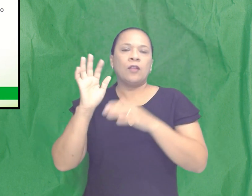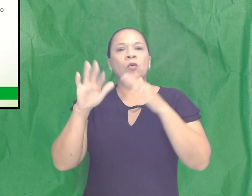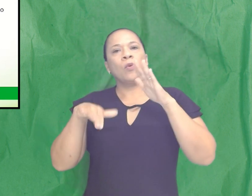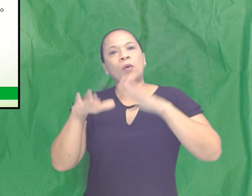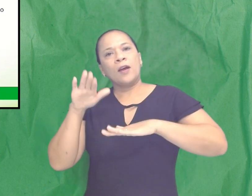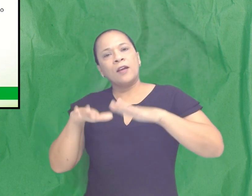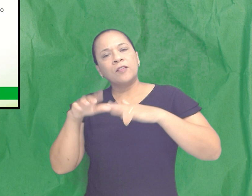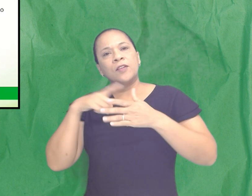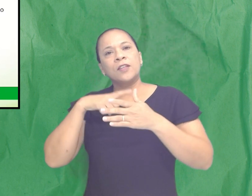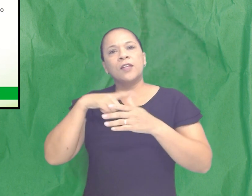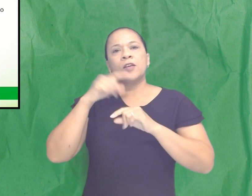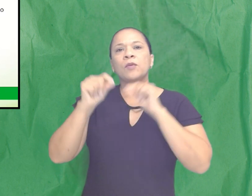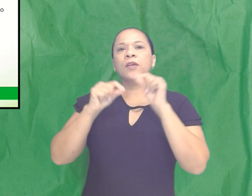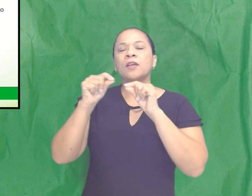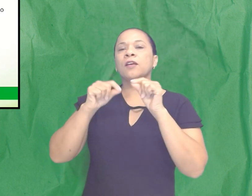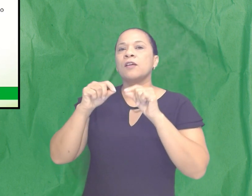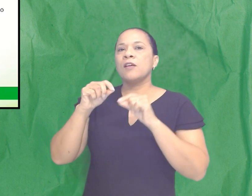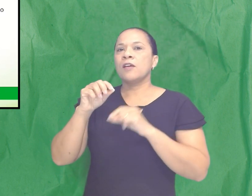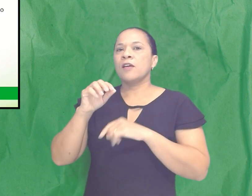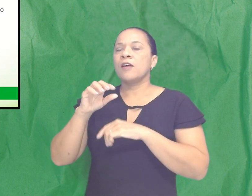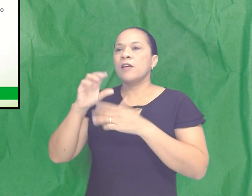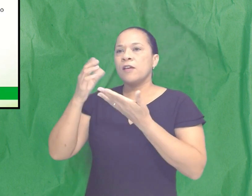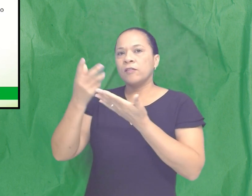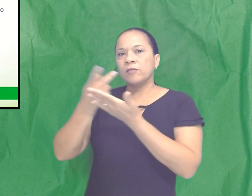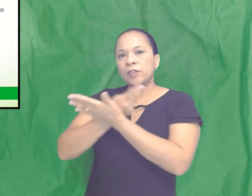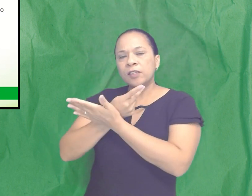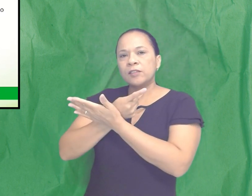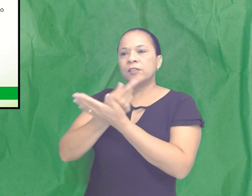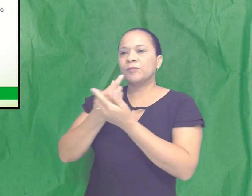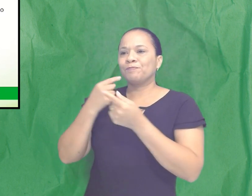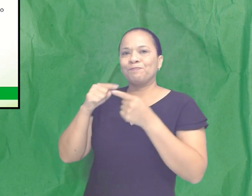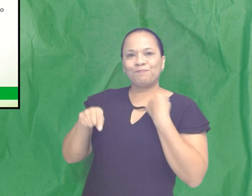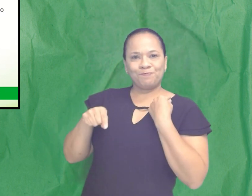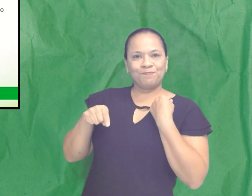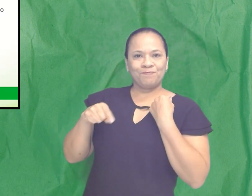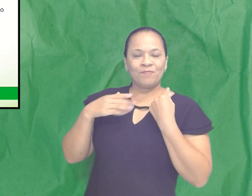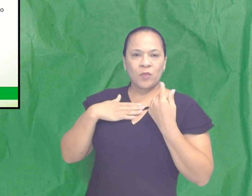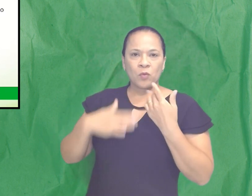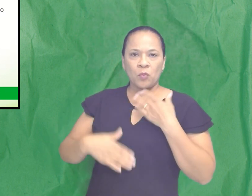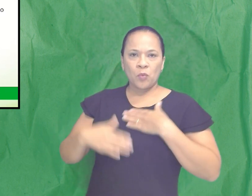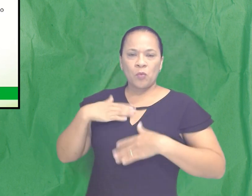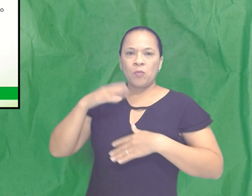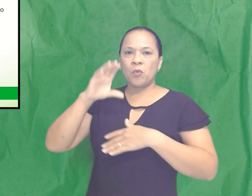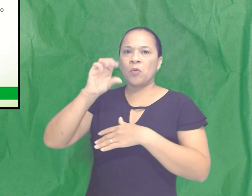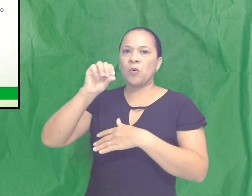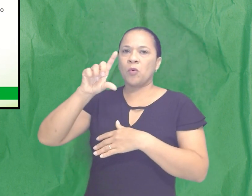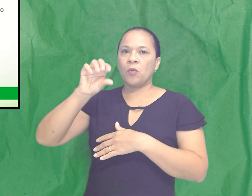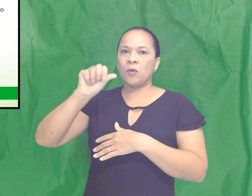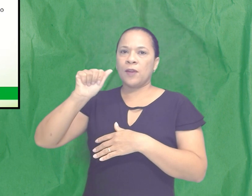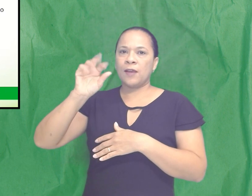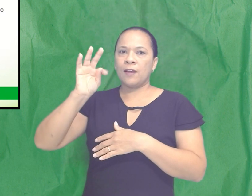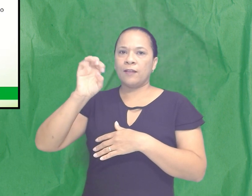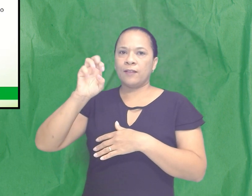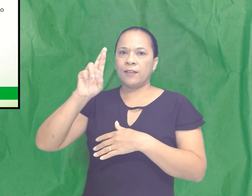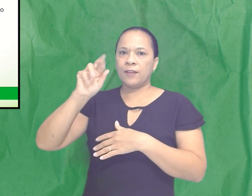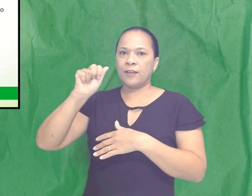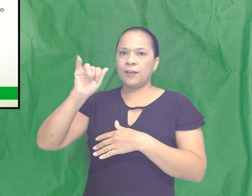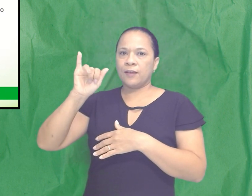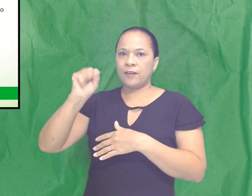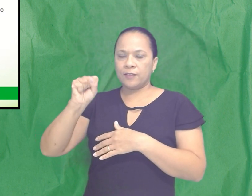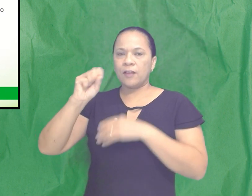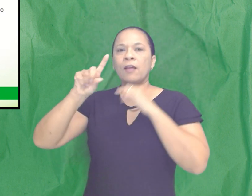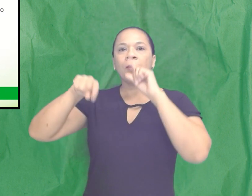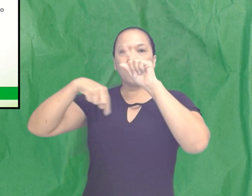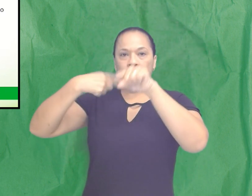e tecidos onde ele causará efeitos colaterais, efeitos indesejados. Depois de sua distribuição, ele